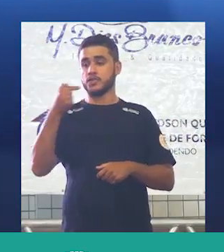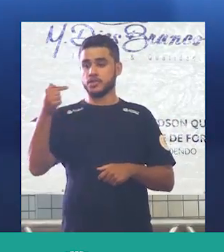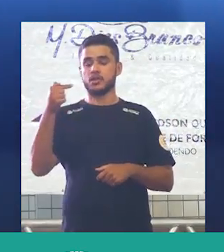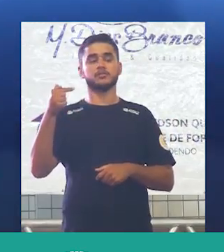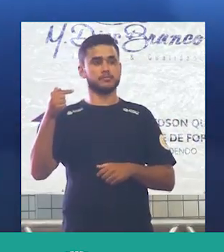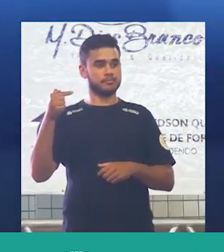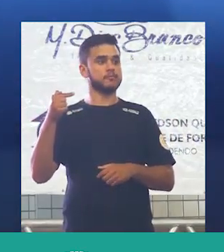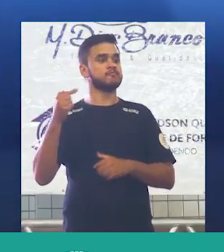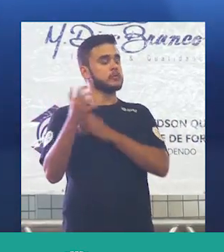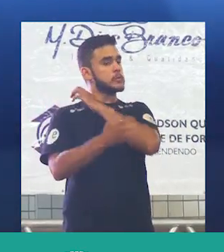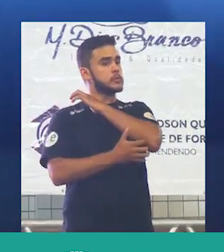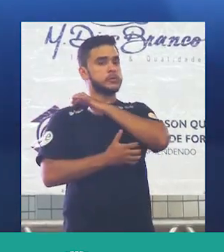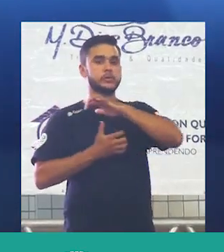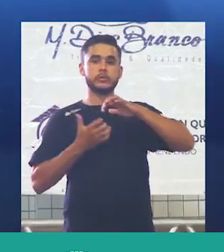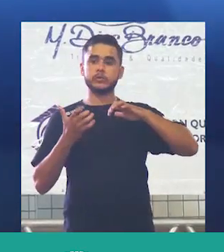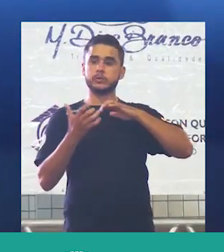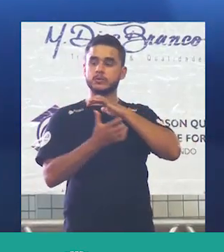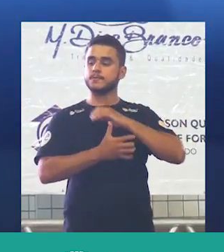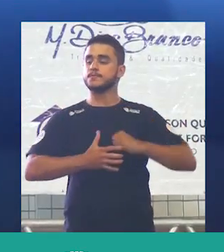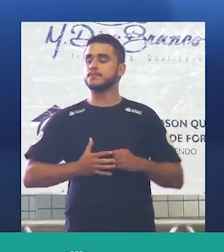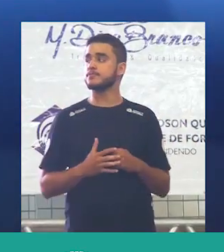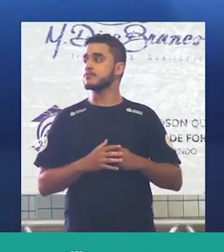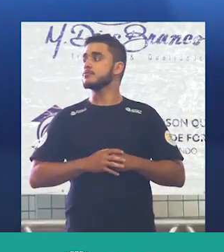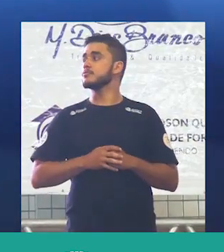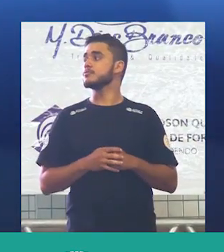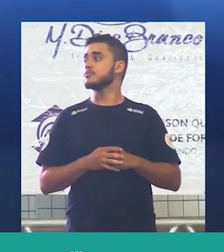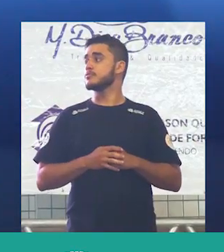1927. Aí,